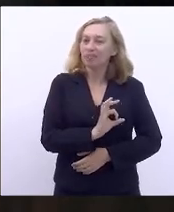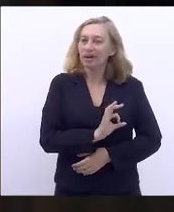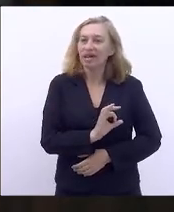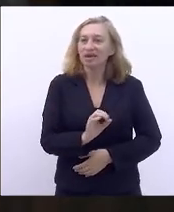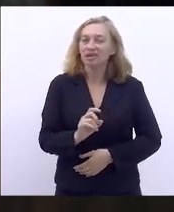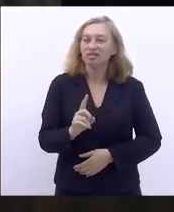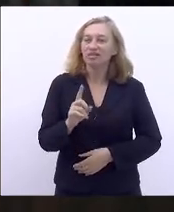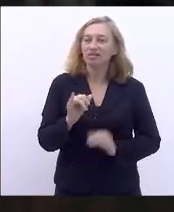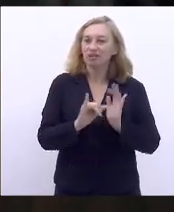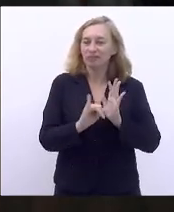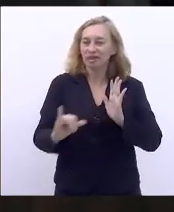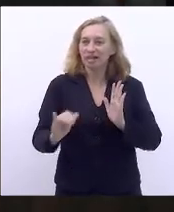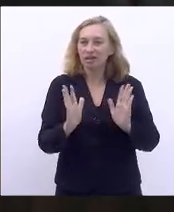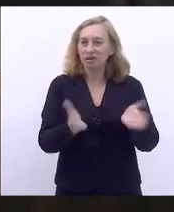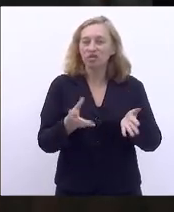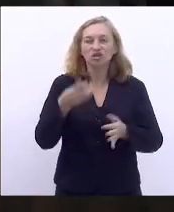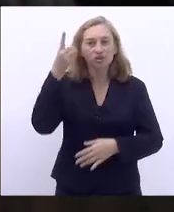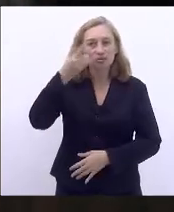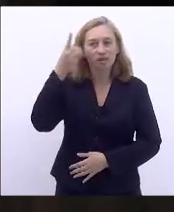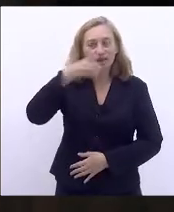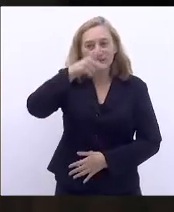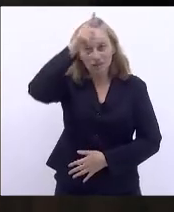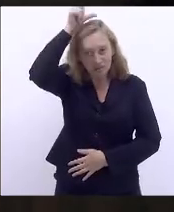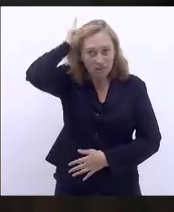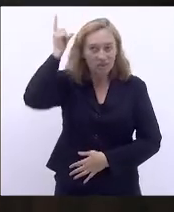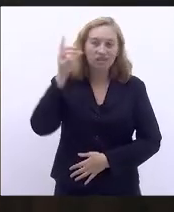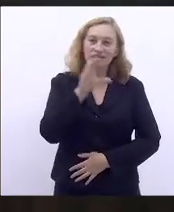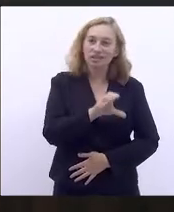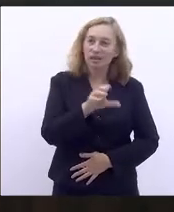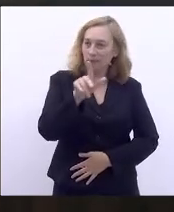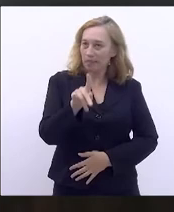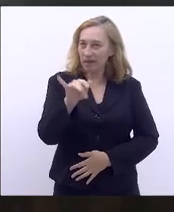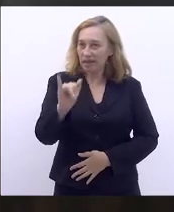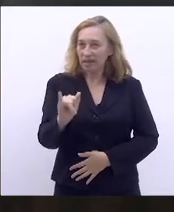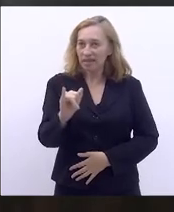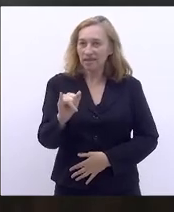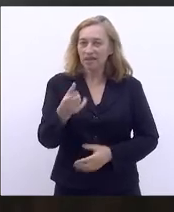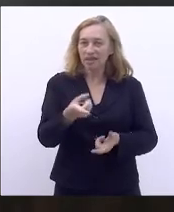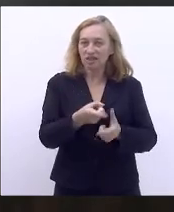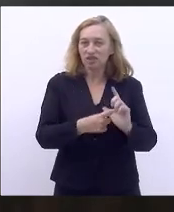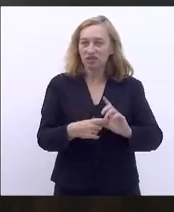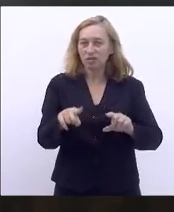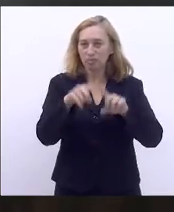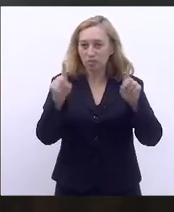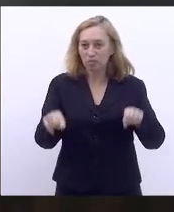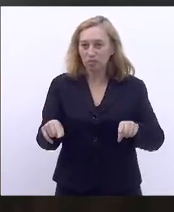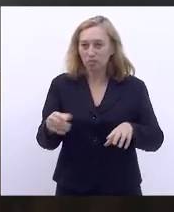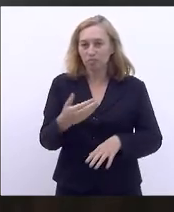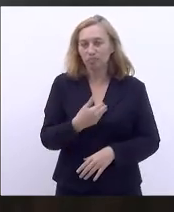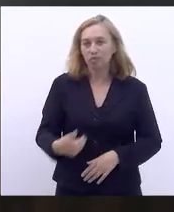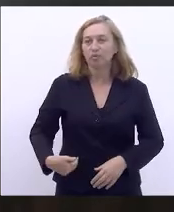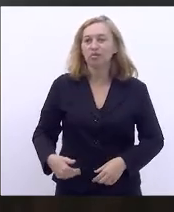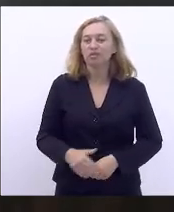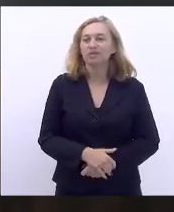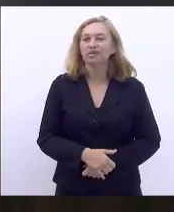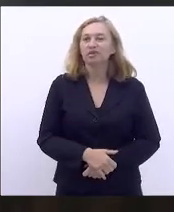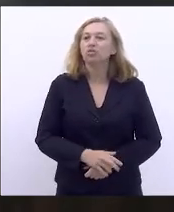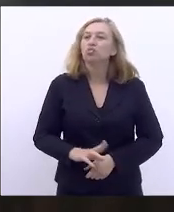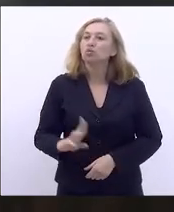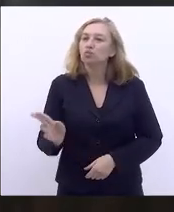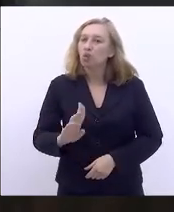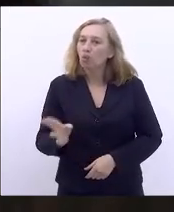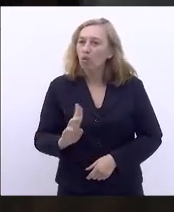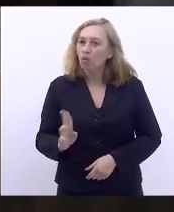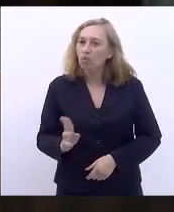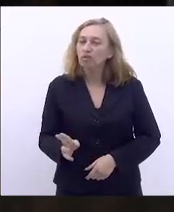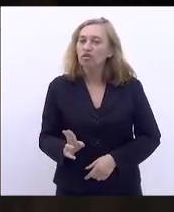que foi publicada hoje, deputado Luiz, a CPI da dívida pública. Os nomes